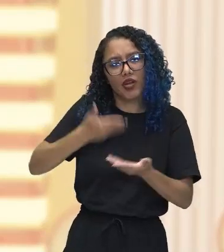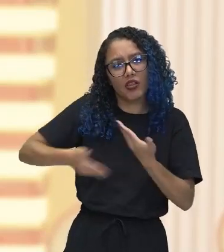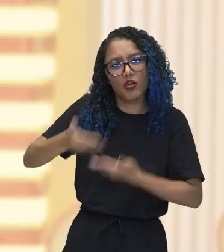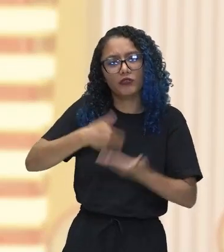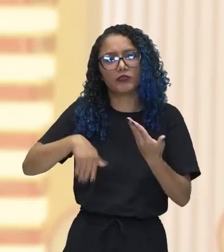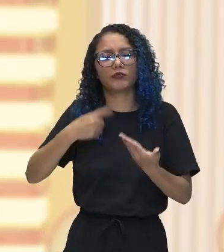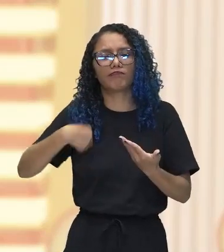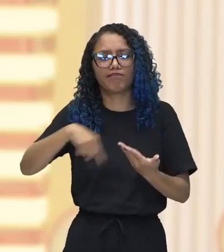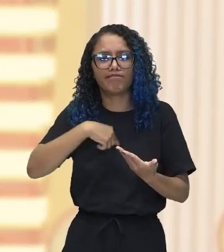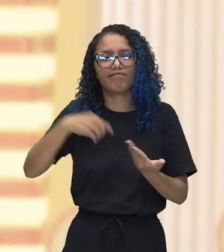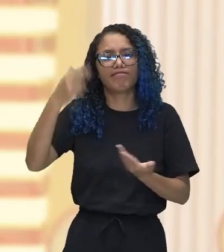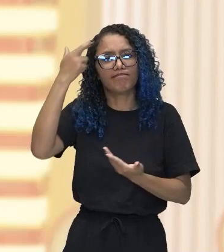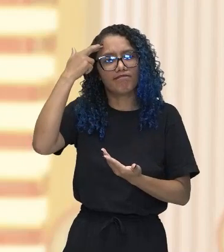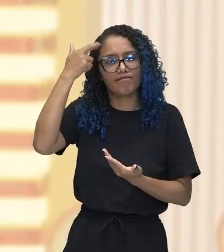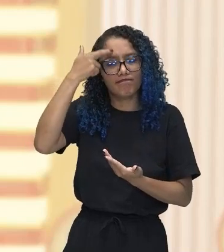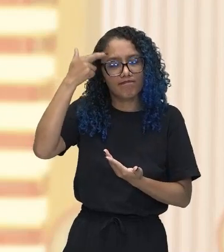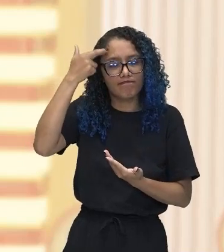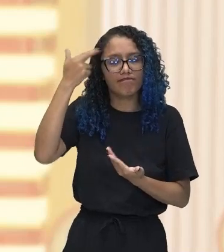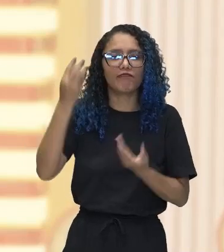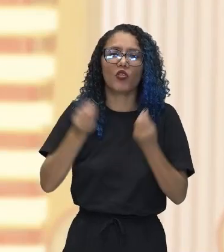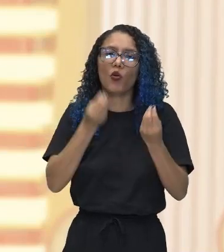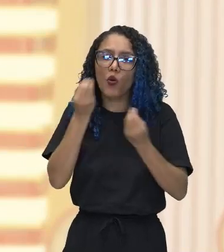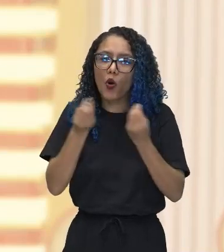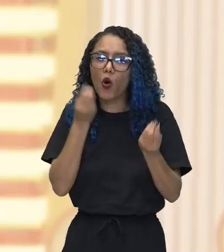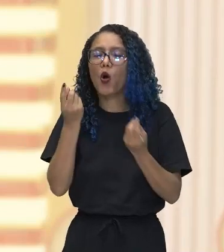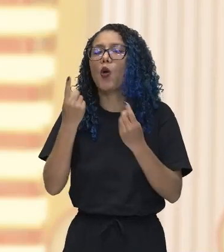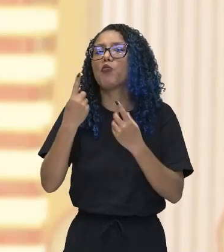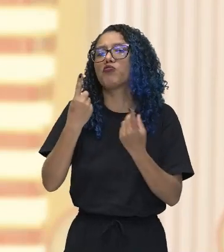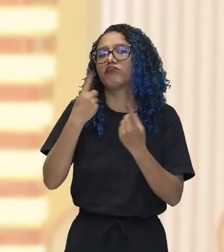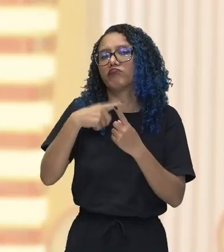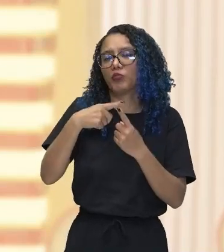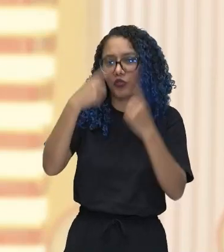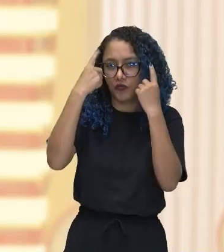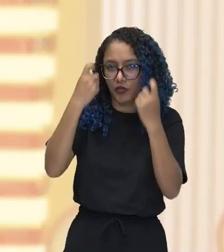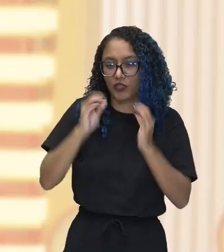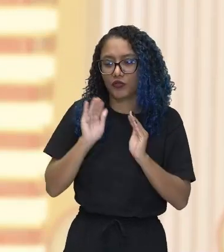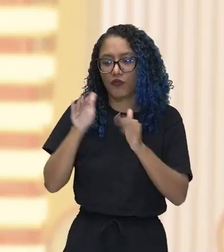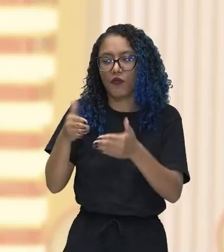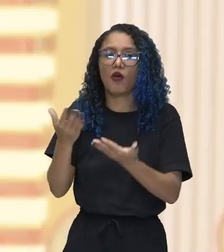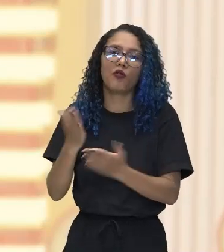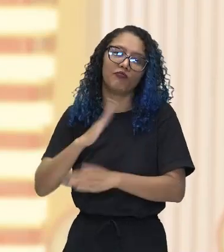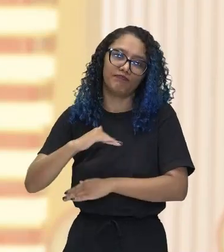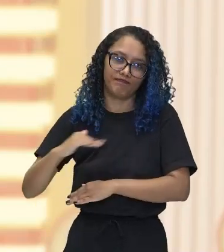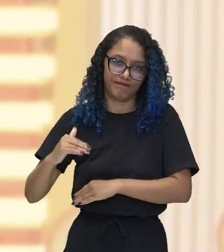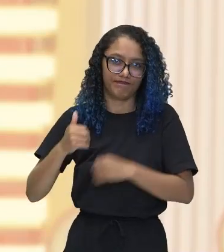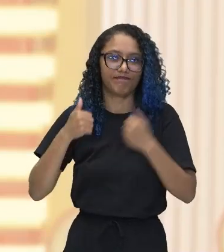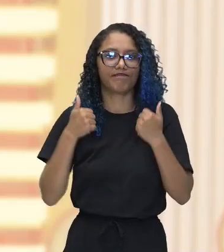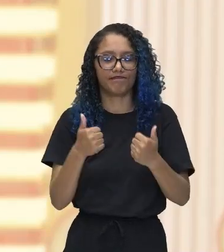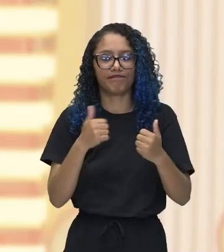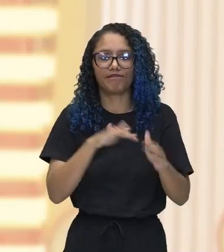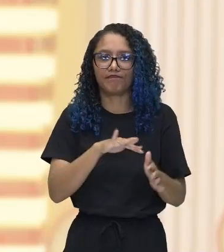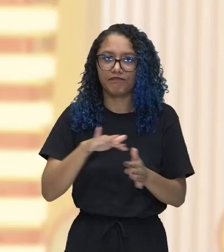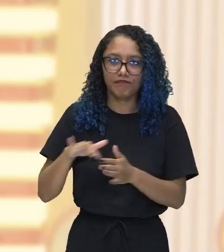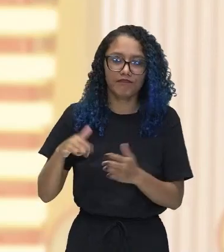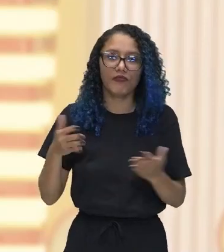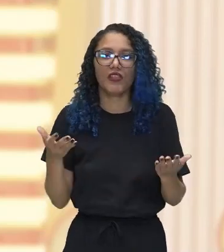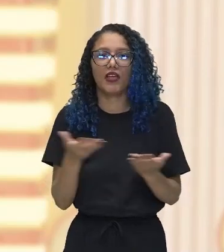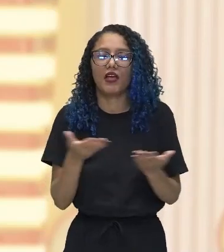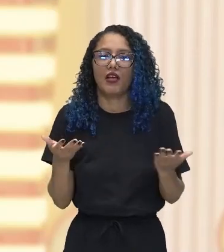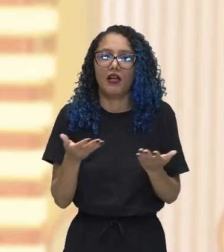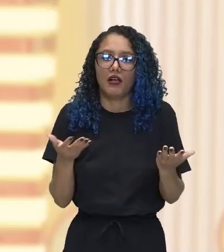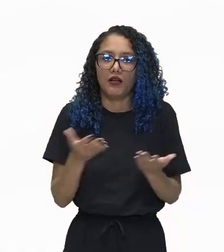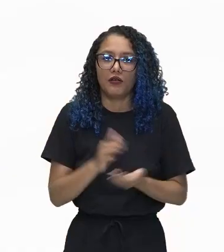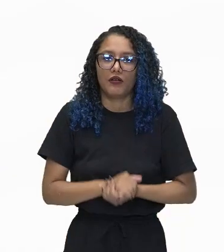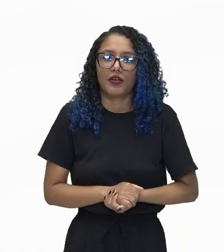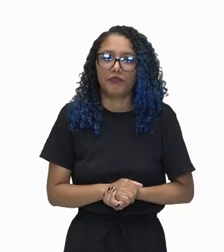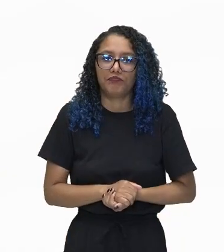vocês, sobre esse tipo de violência para com a população, então, infantil. E agora eu vou falar um pouco também sobre a violência,